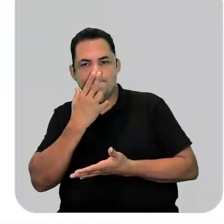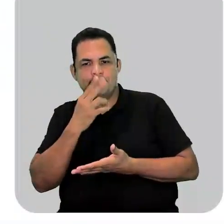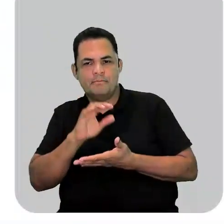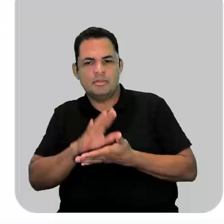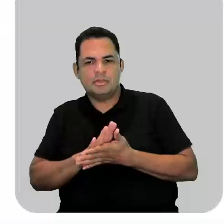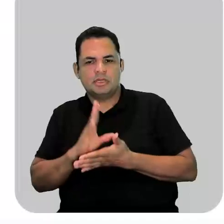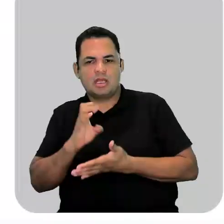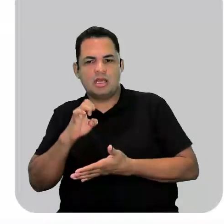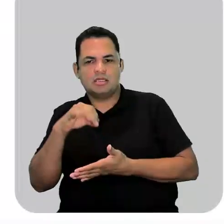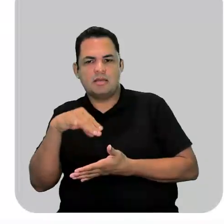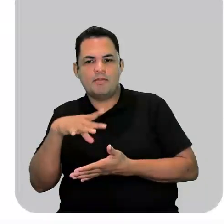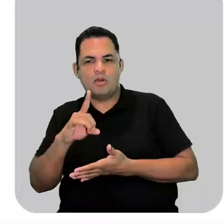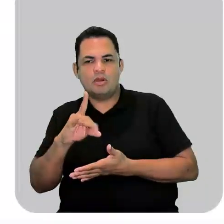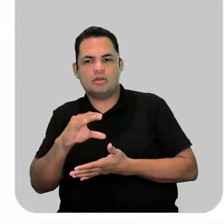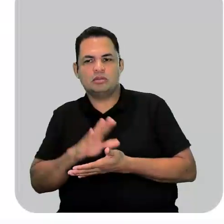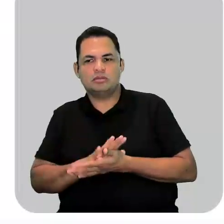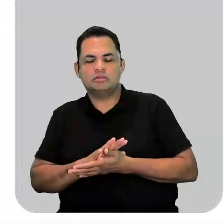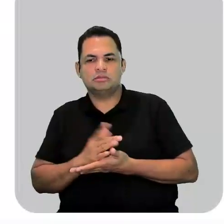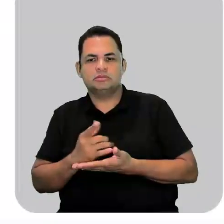efeito catabólico